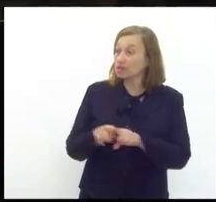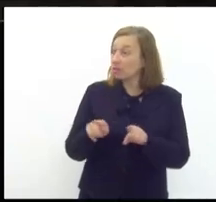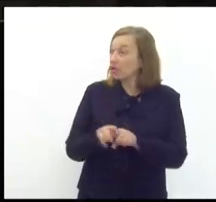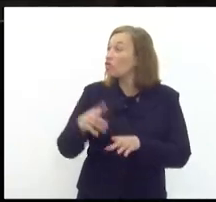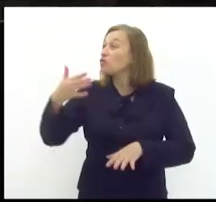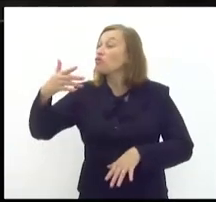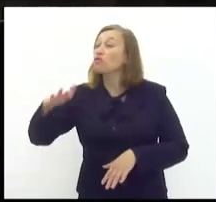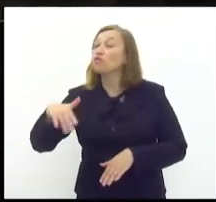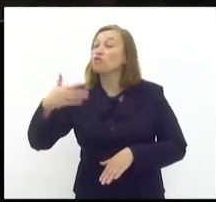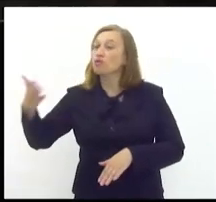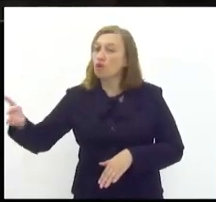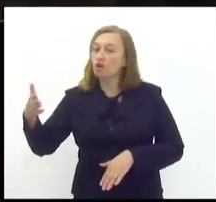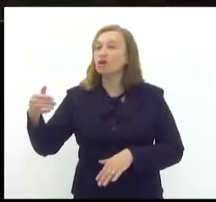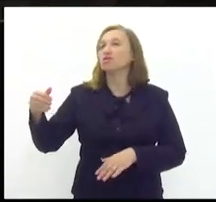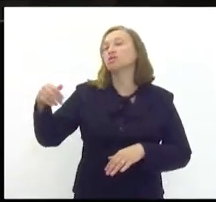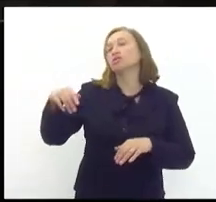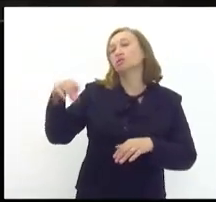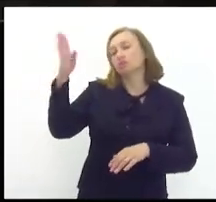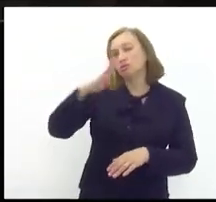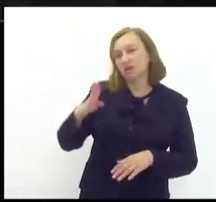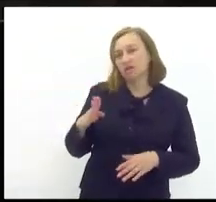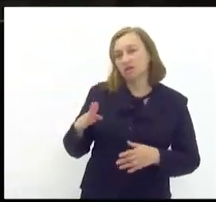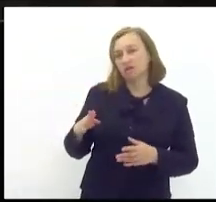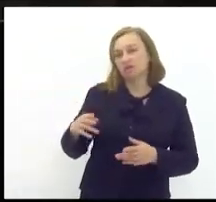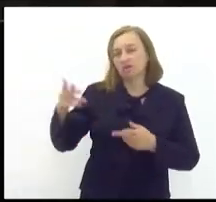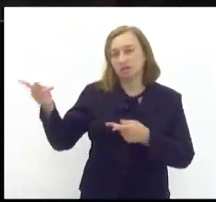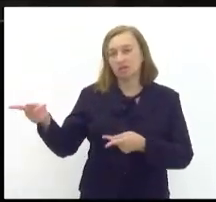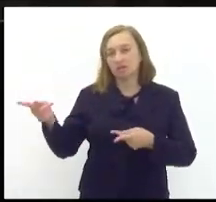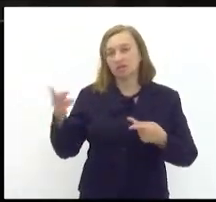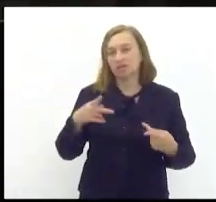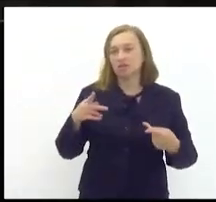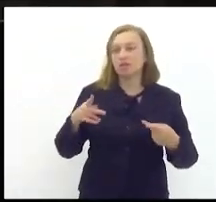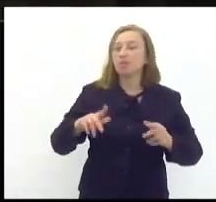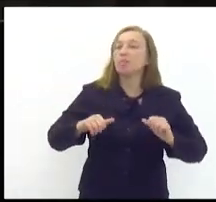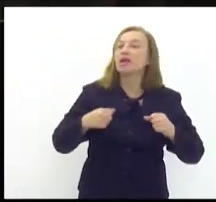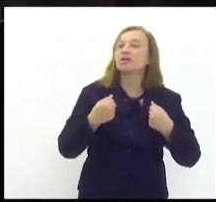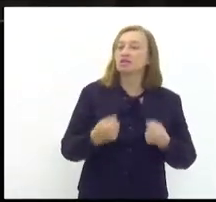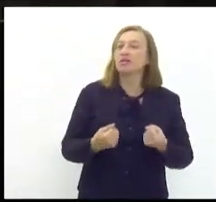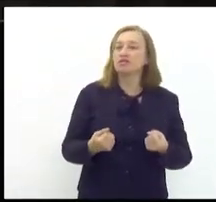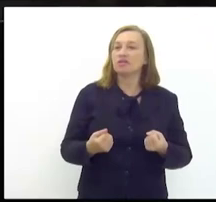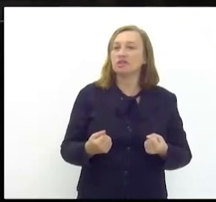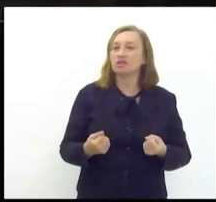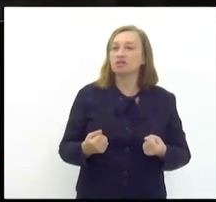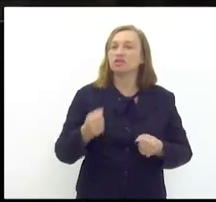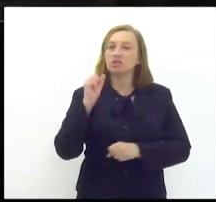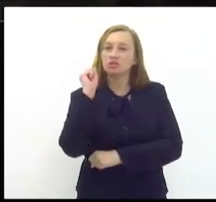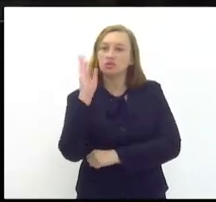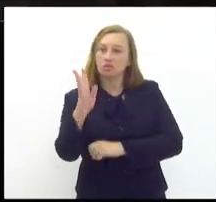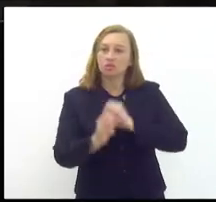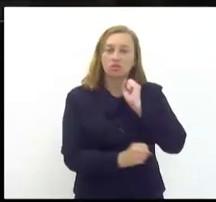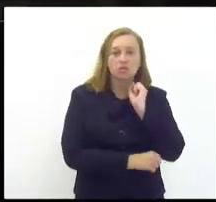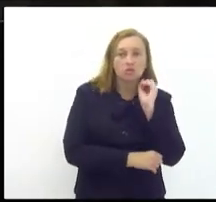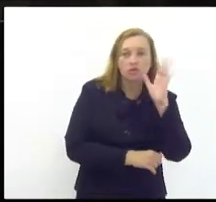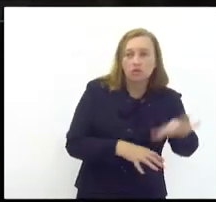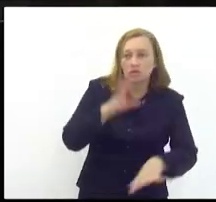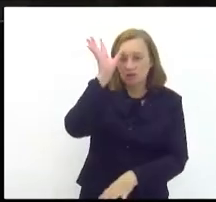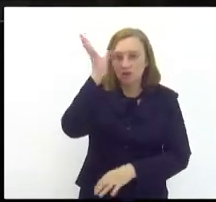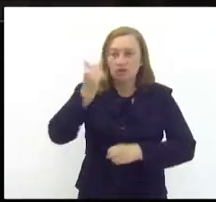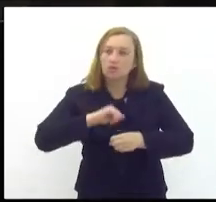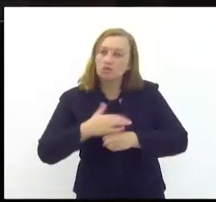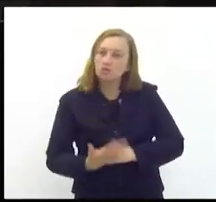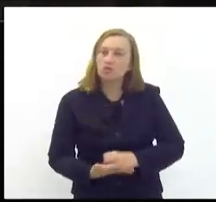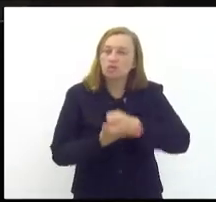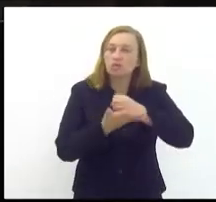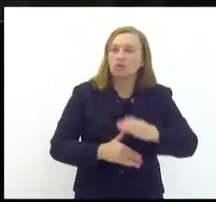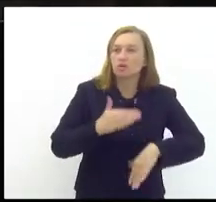internacionais que se conformam como militantes entre cheirados na defesa do meio ambiente e de soluções sustentáveis